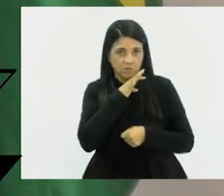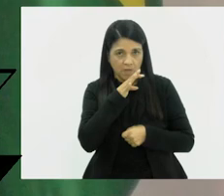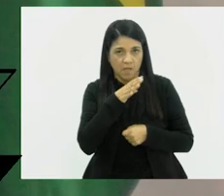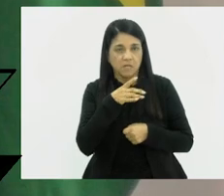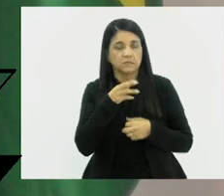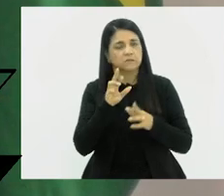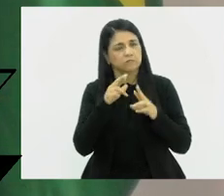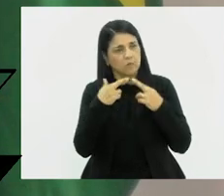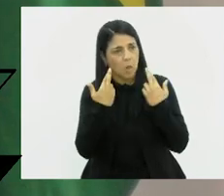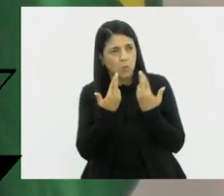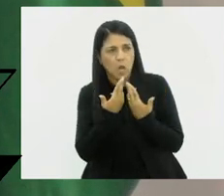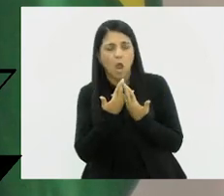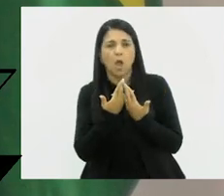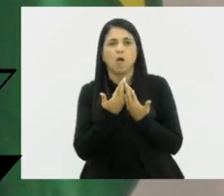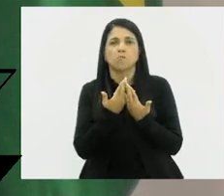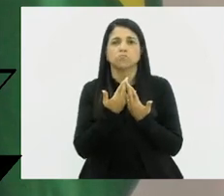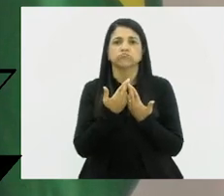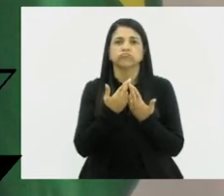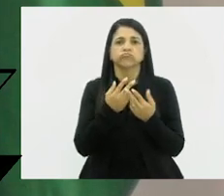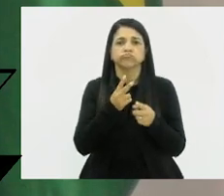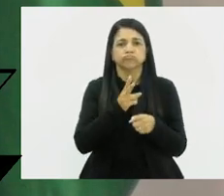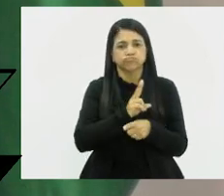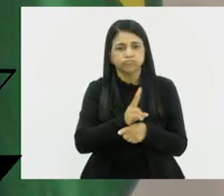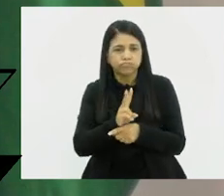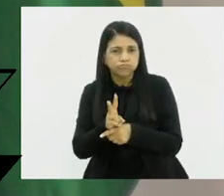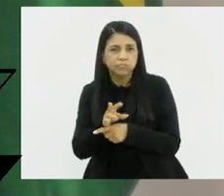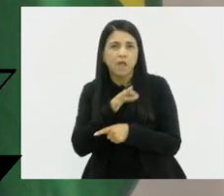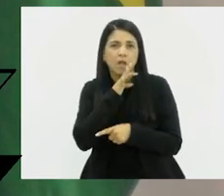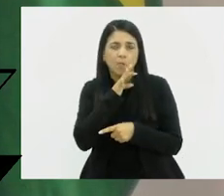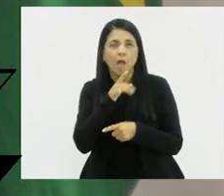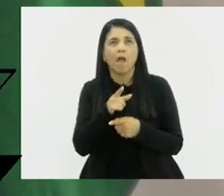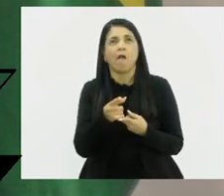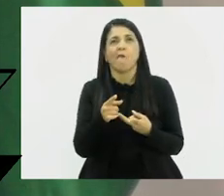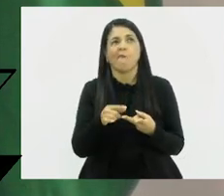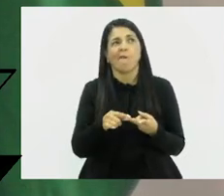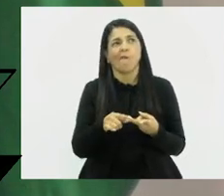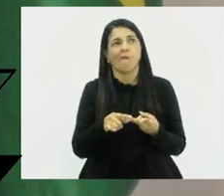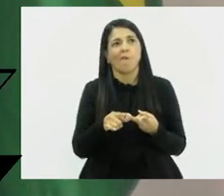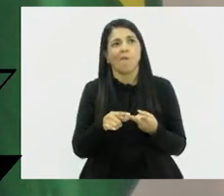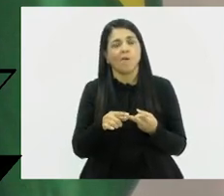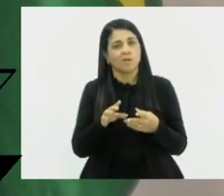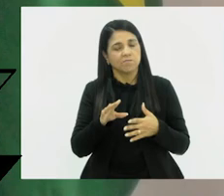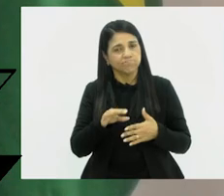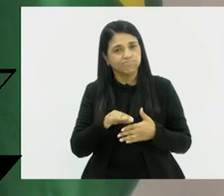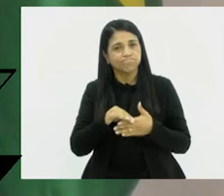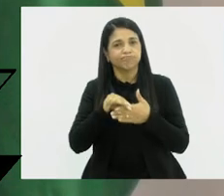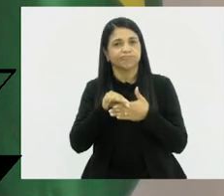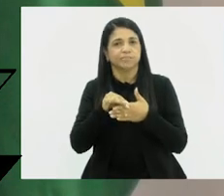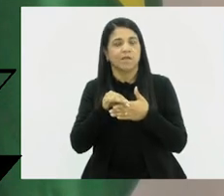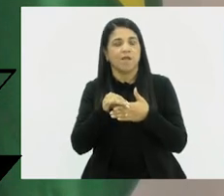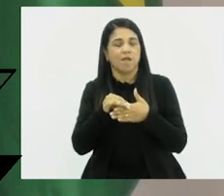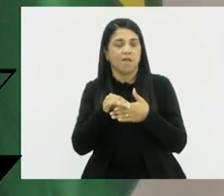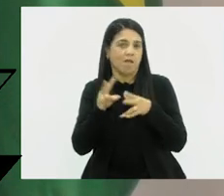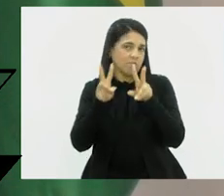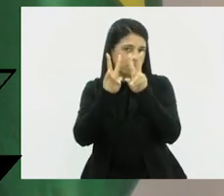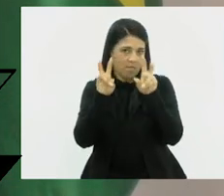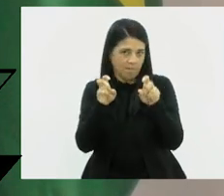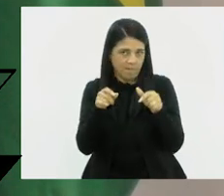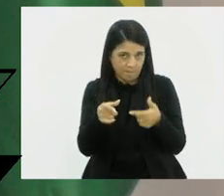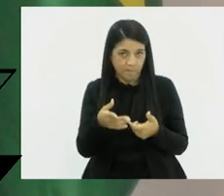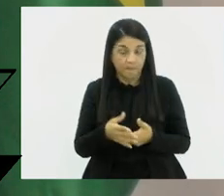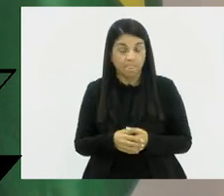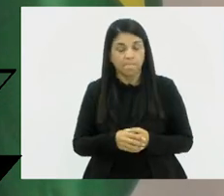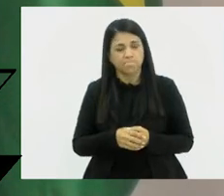algumas reuniões com protetores, pessoas que militam na causa, e a gente sempre